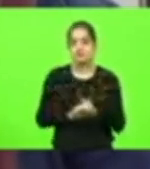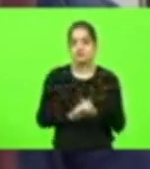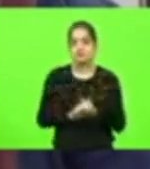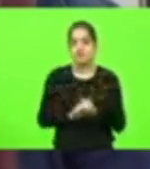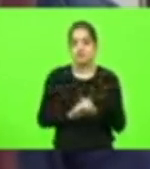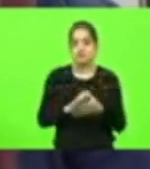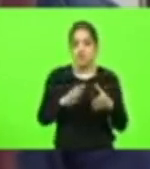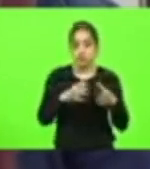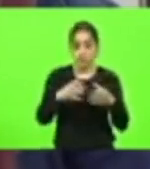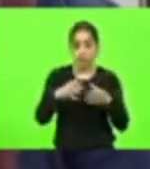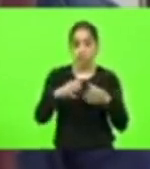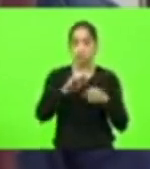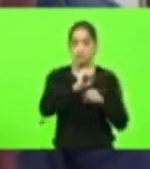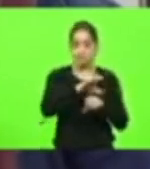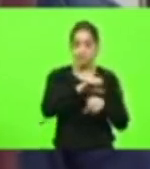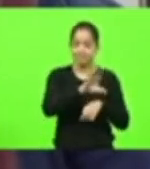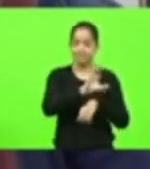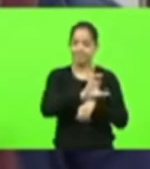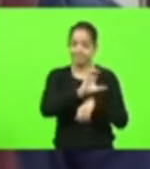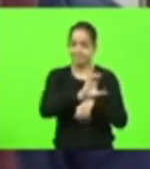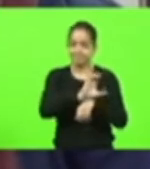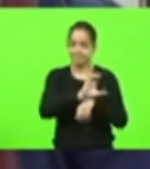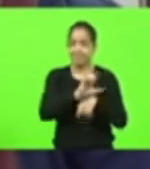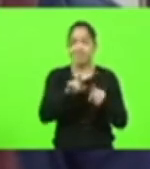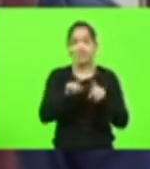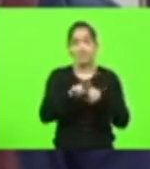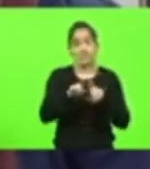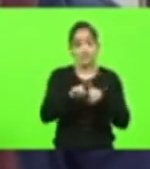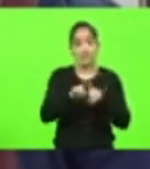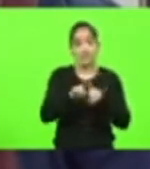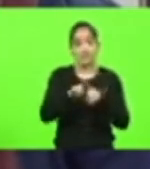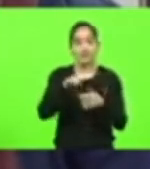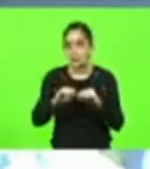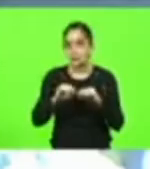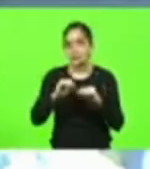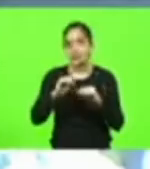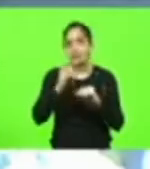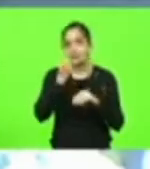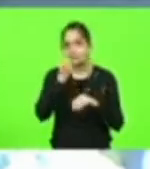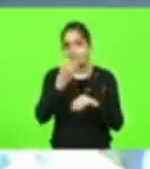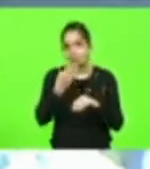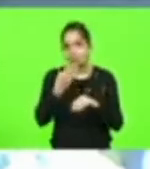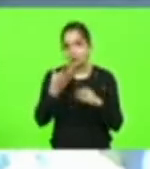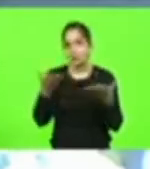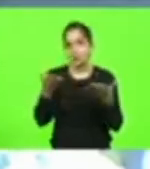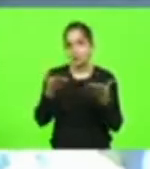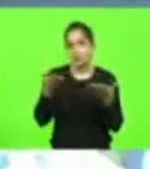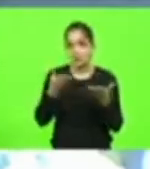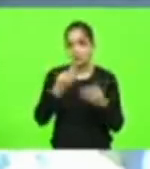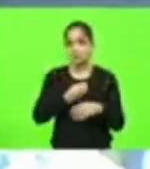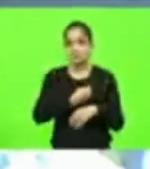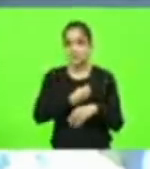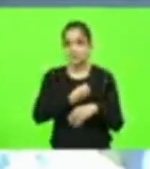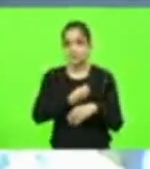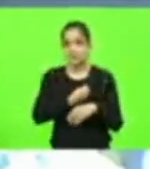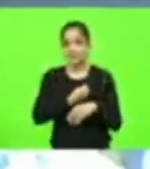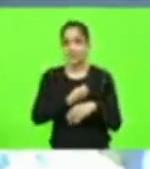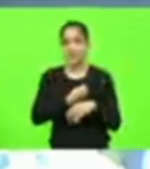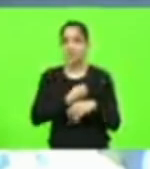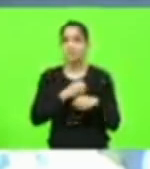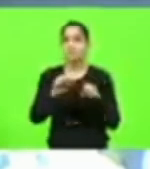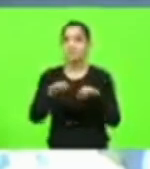10.639 de 2003, que obriga as escolas de ensino fundamental e médio a ensinarem sobre história e